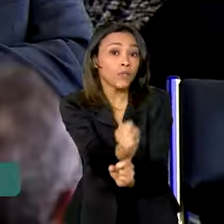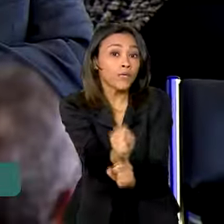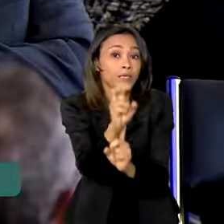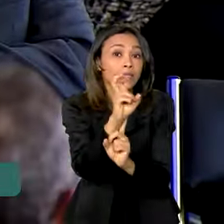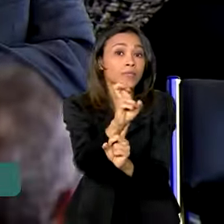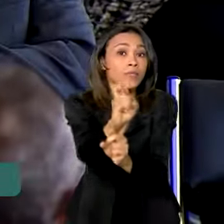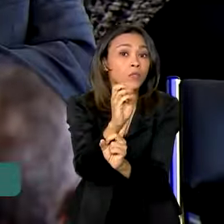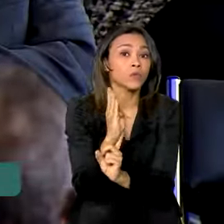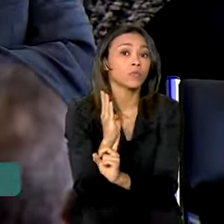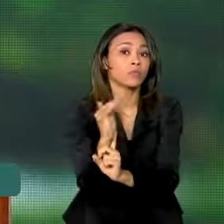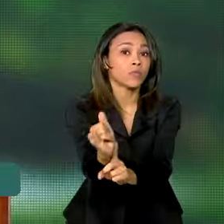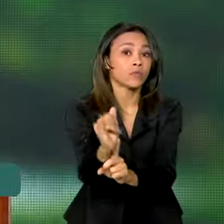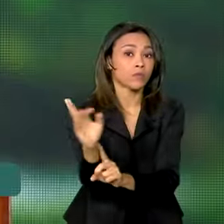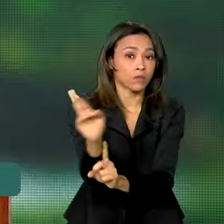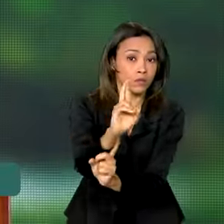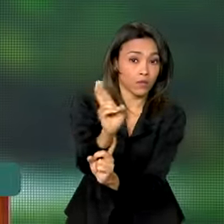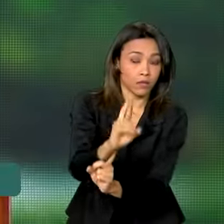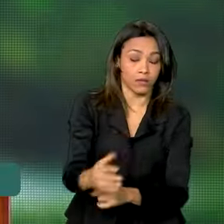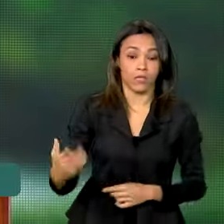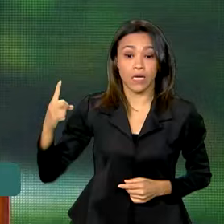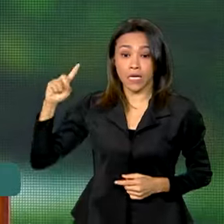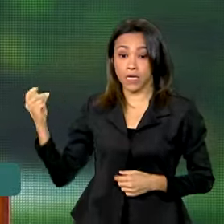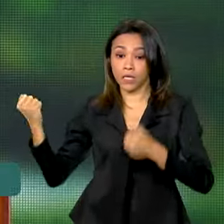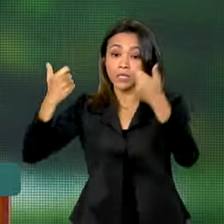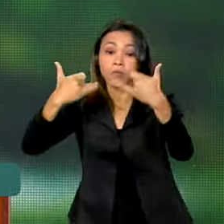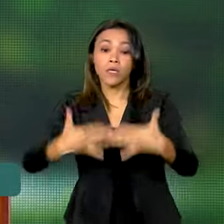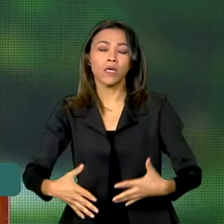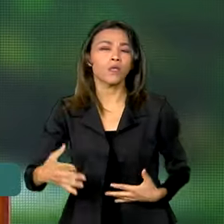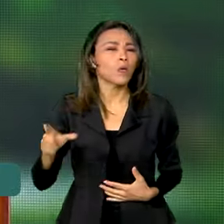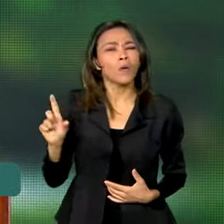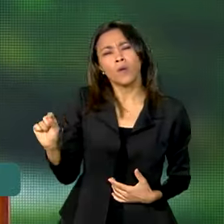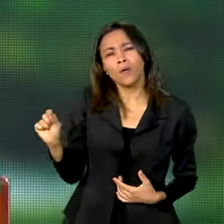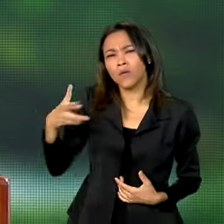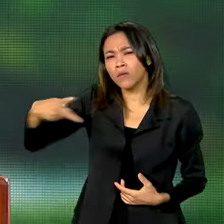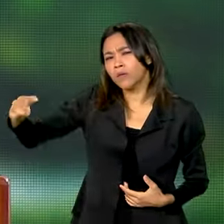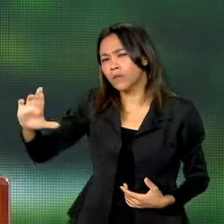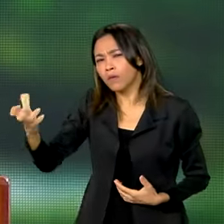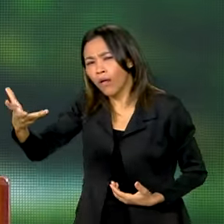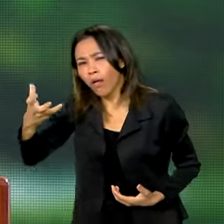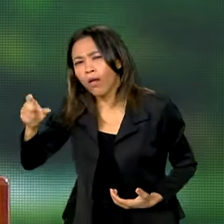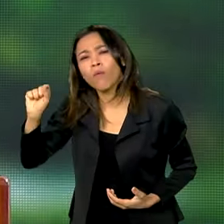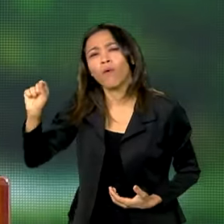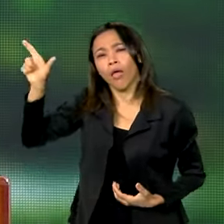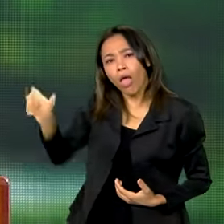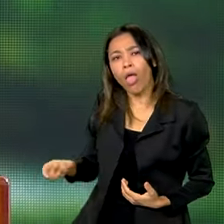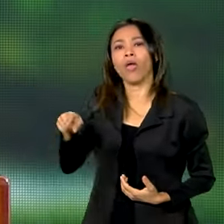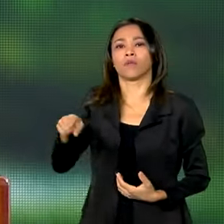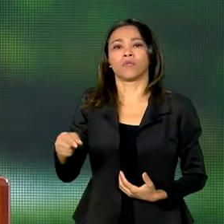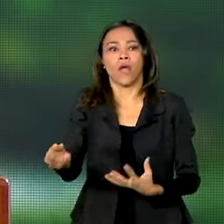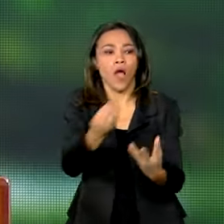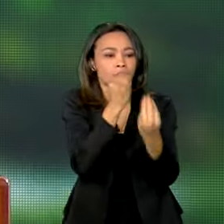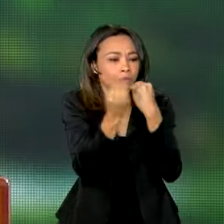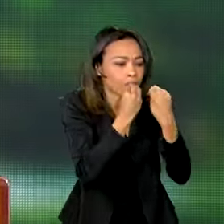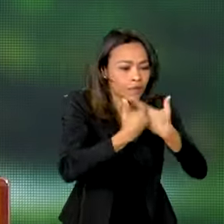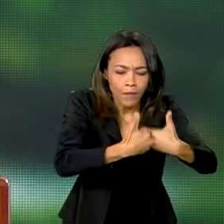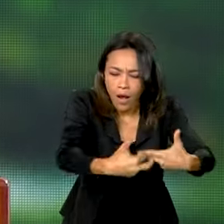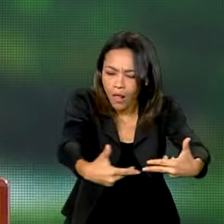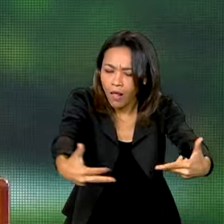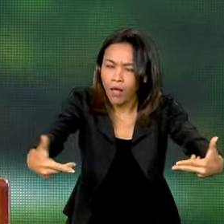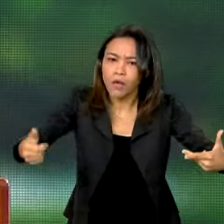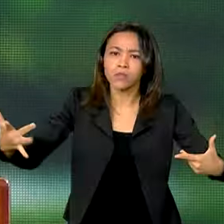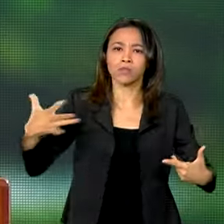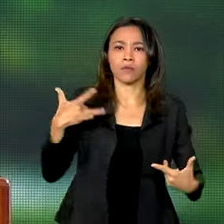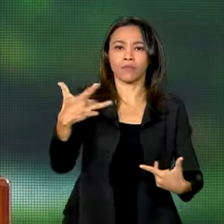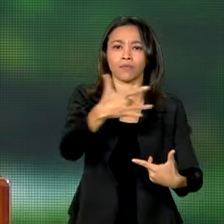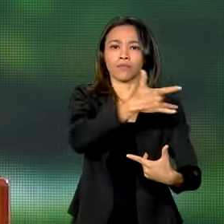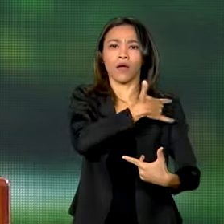bilhões de reais. O que o presidente Lula quer é alimento saudável,